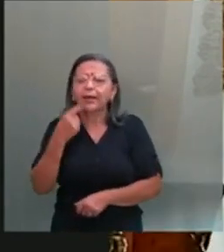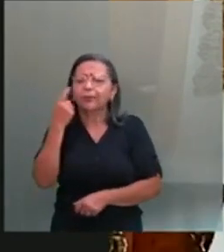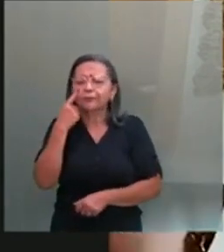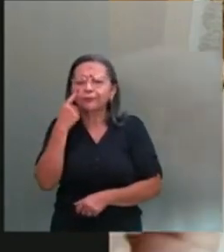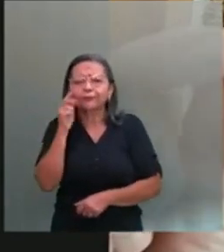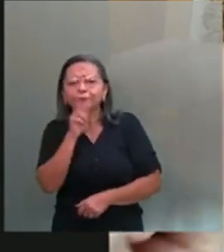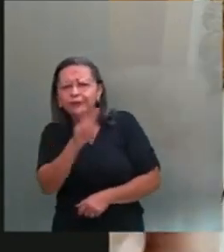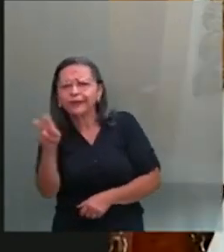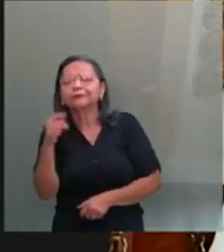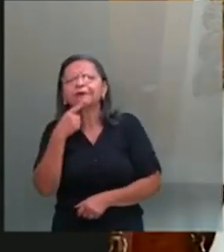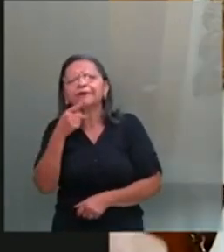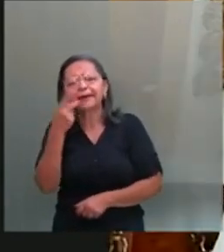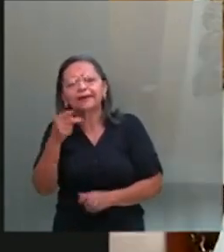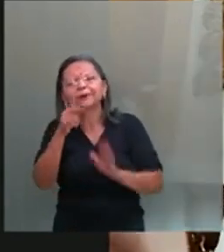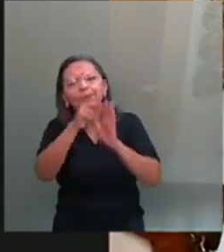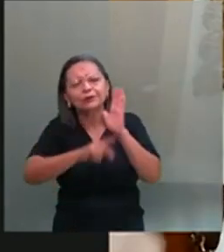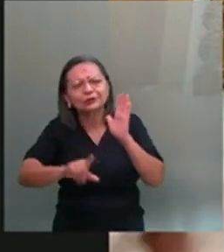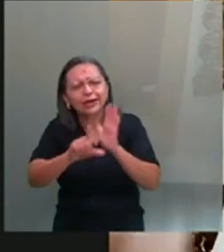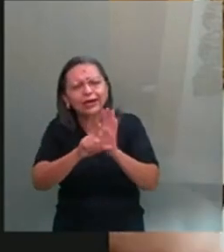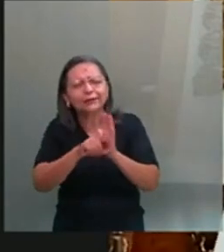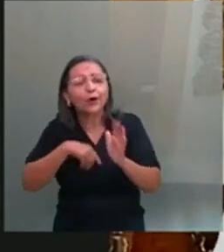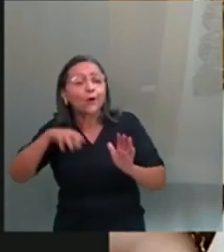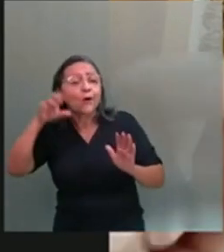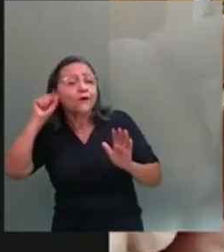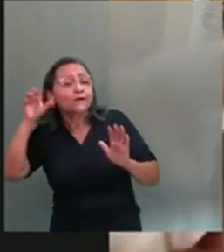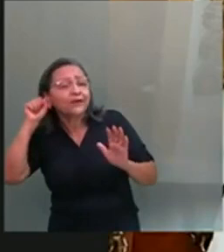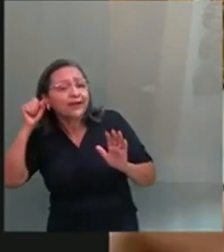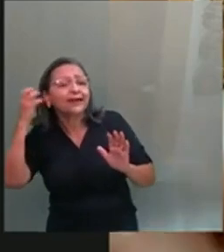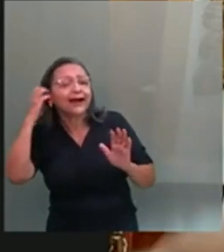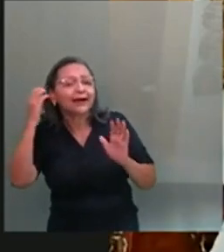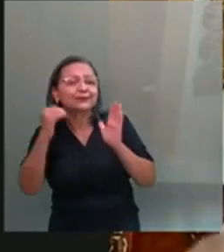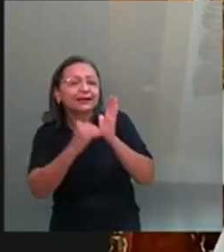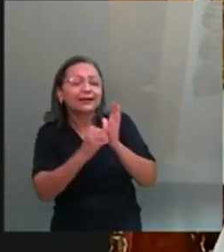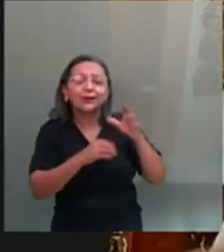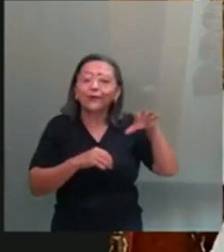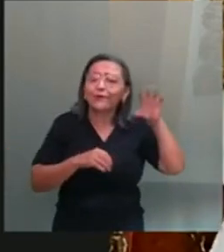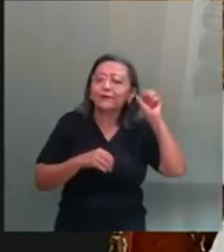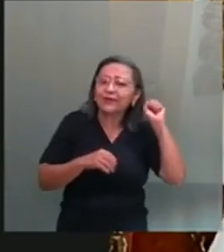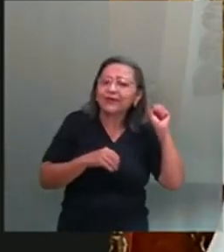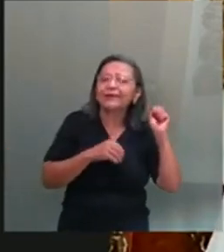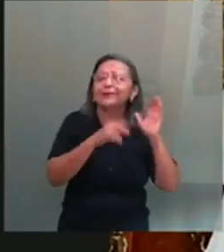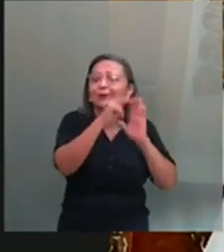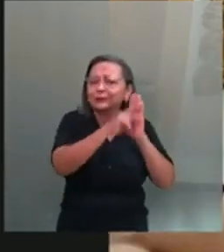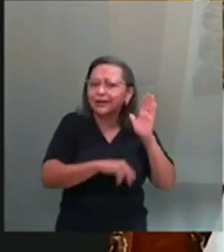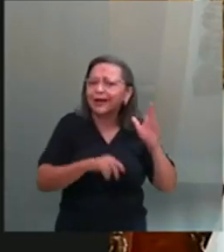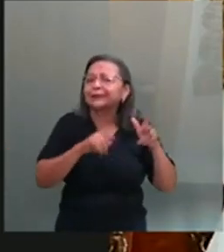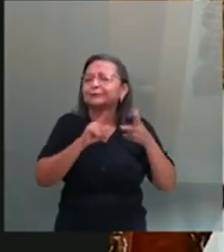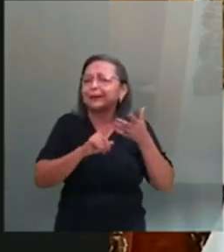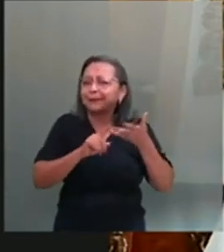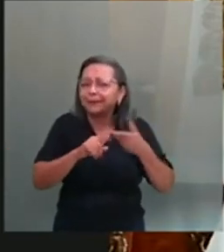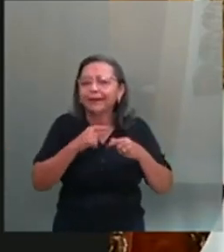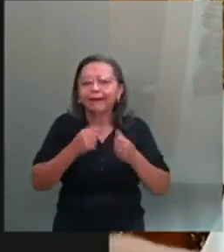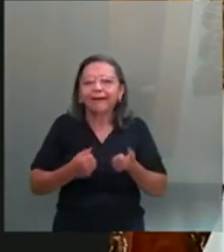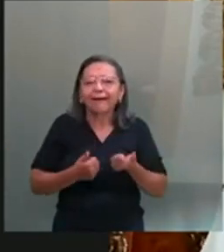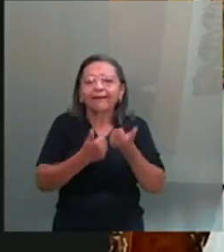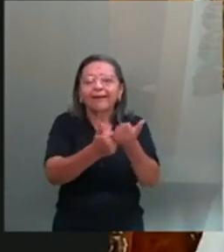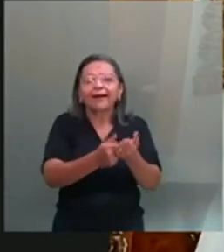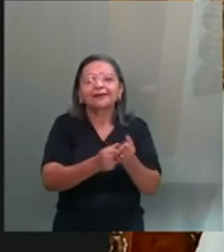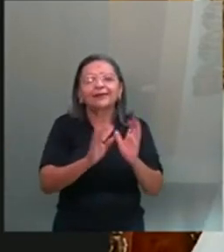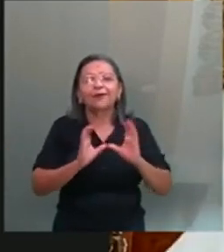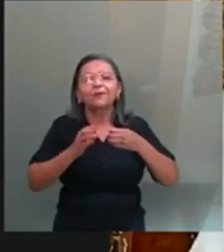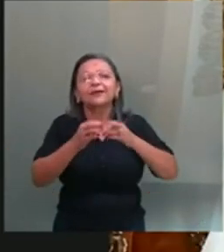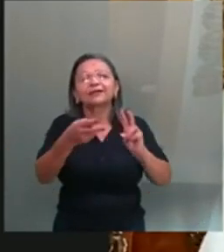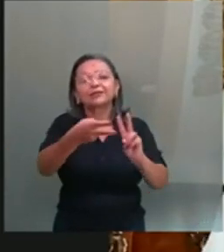senhor falando aquele projeto lá na Rádio Senado, eu ouvi o senhor falando aquele projeto para atender as comunidades